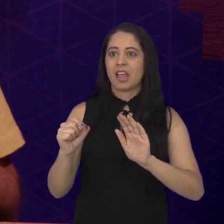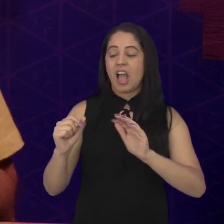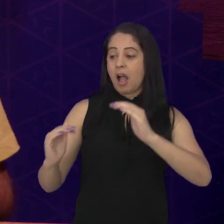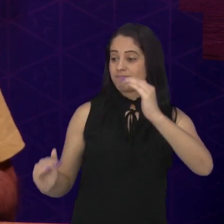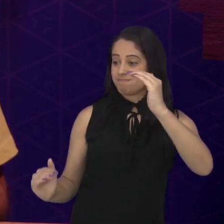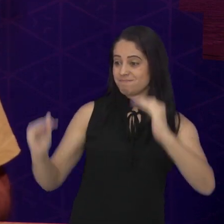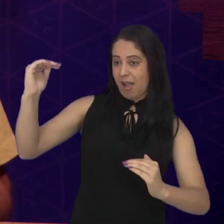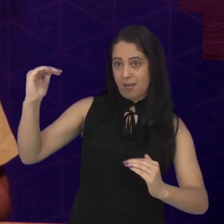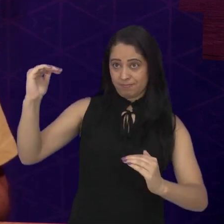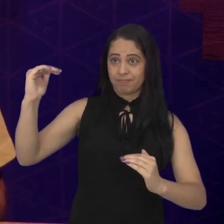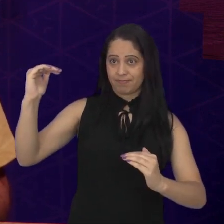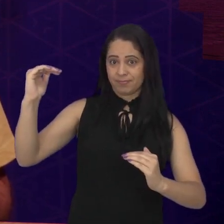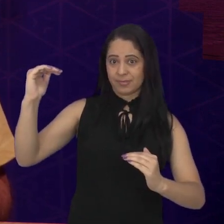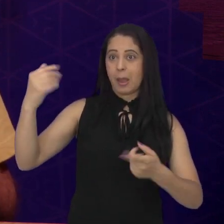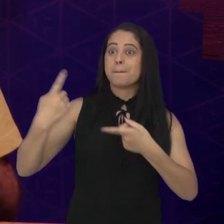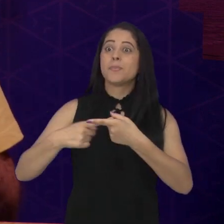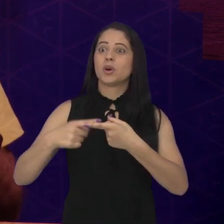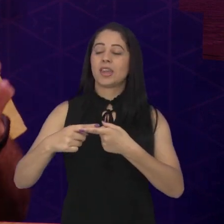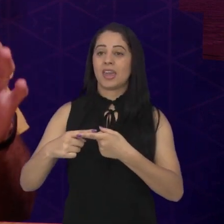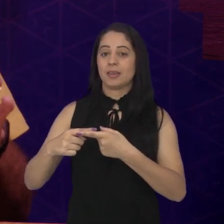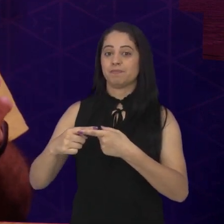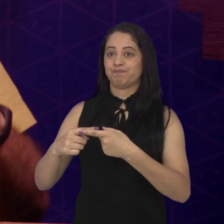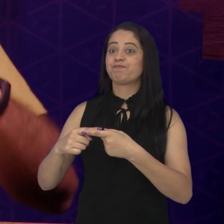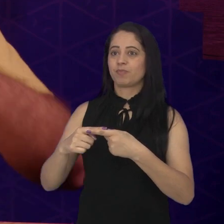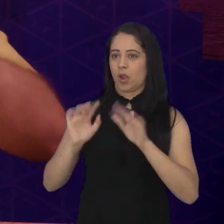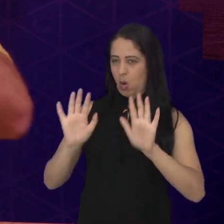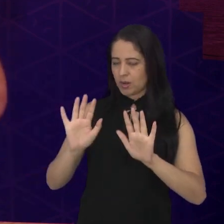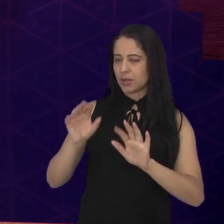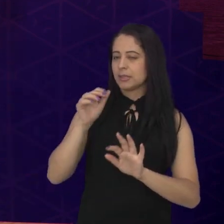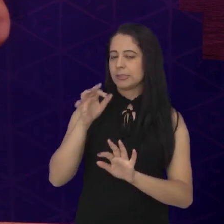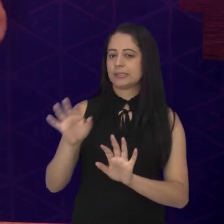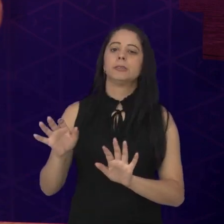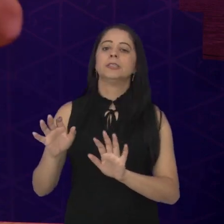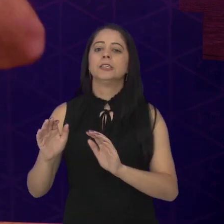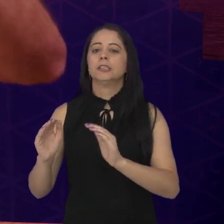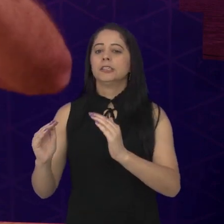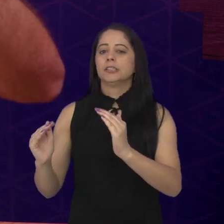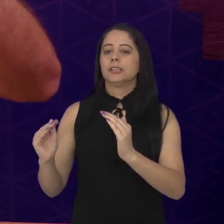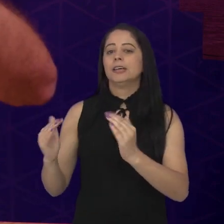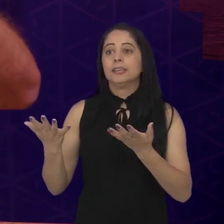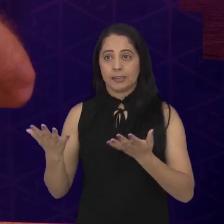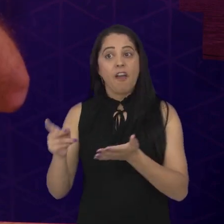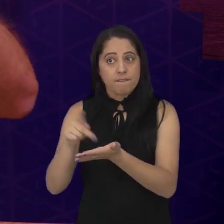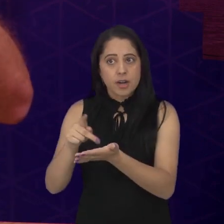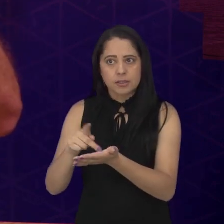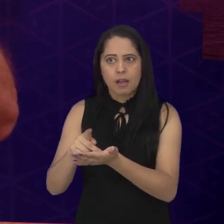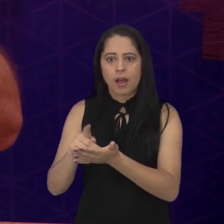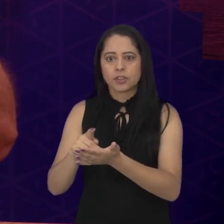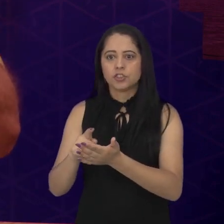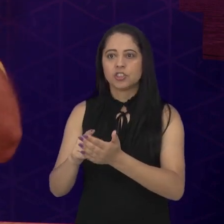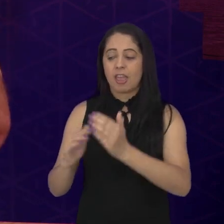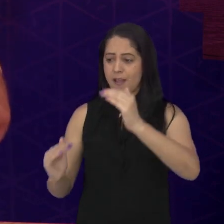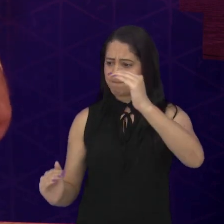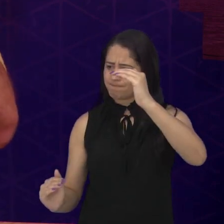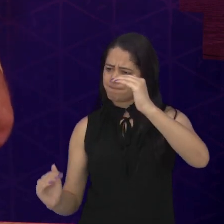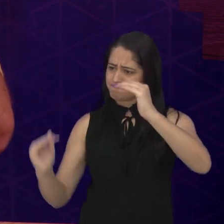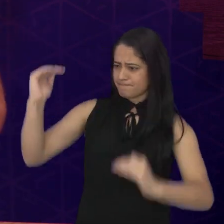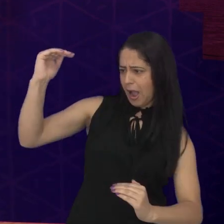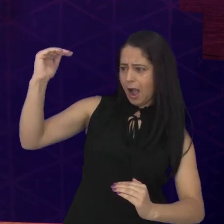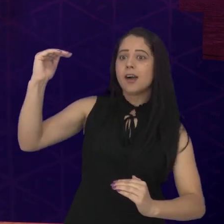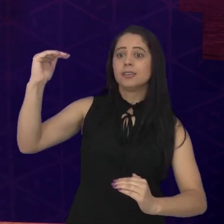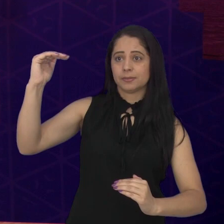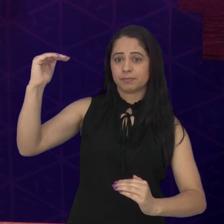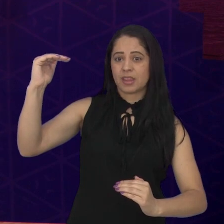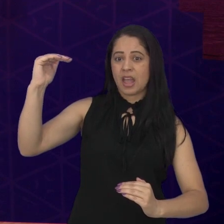o abismo entre uma família e outra. Porque a diferença geralmente realmente de um tá